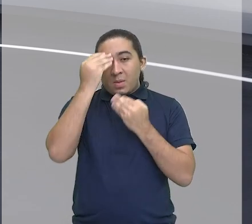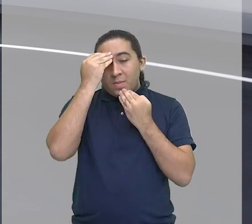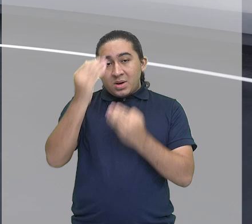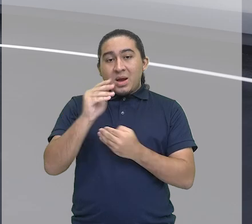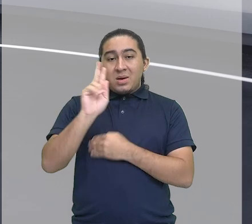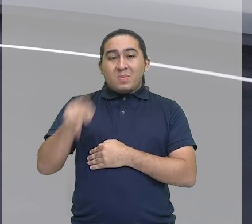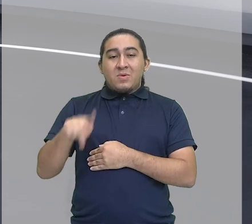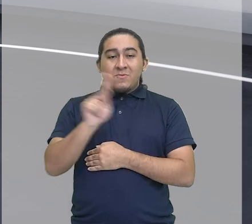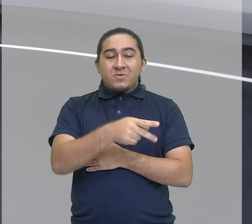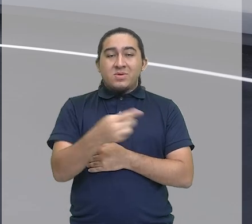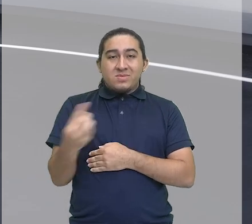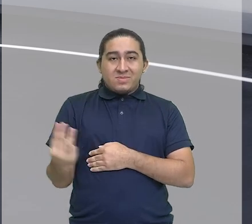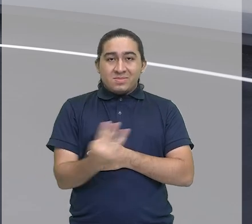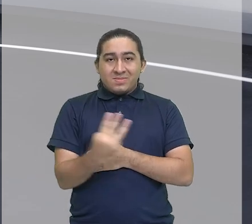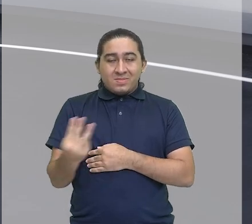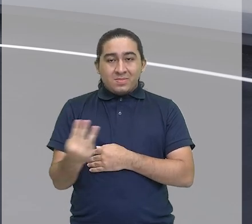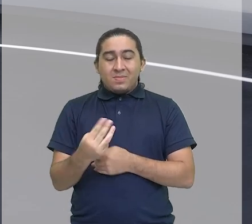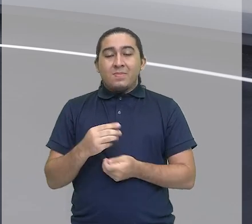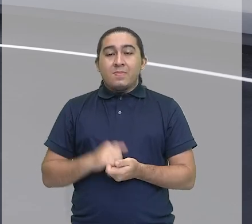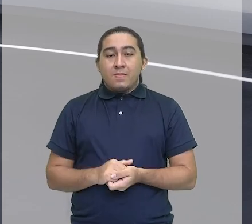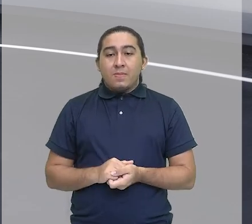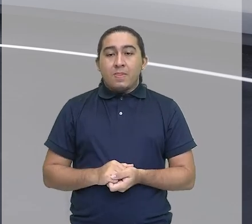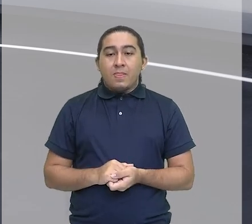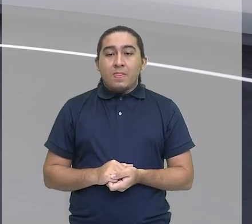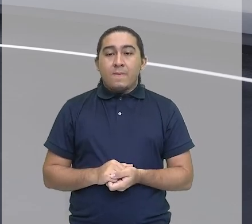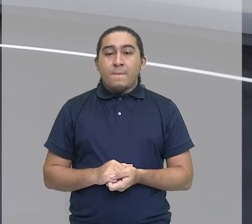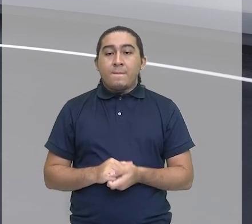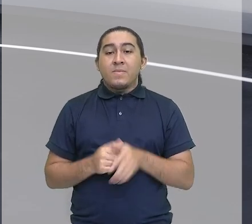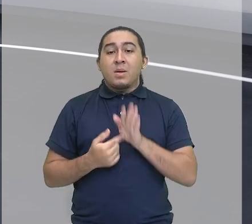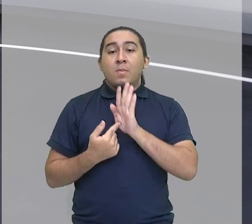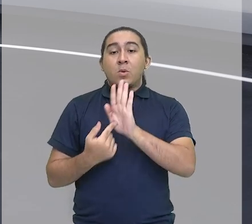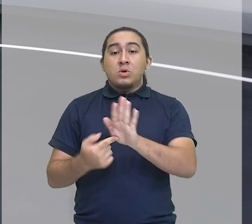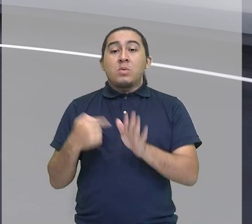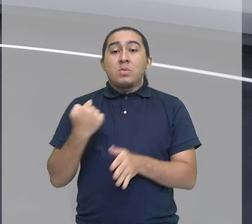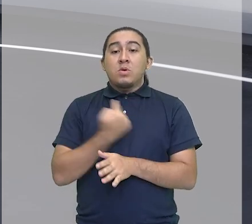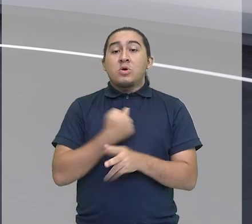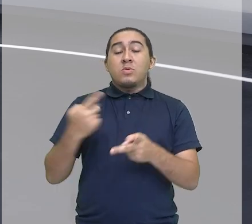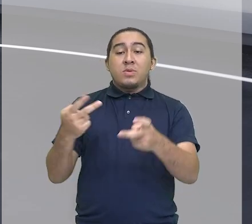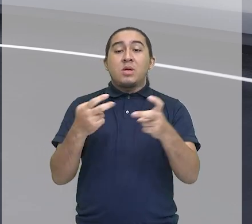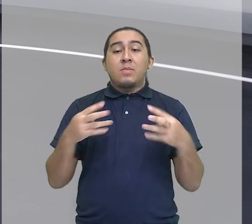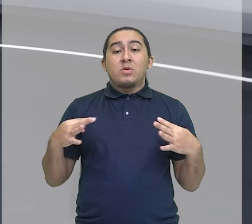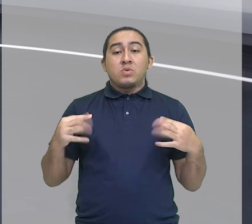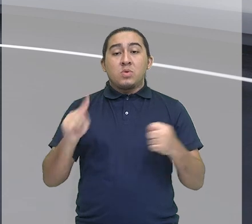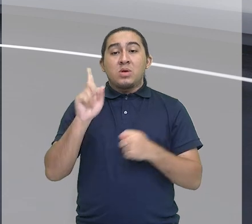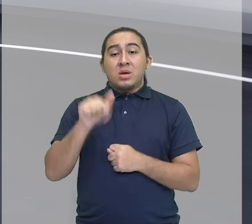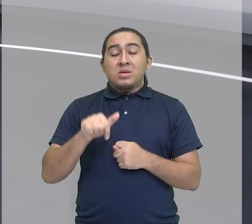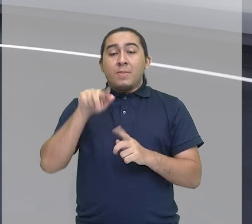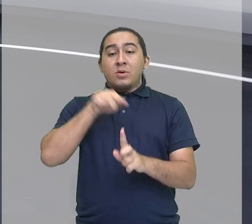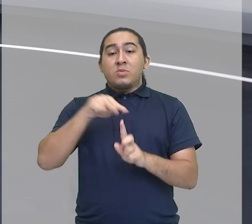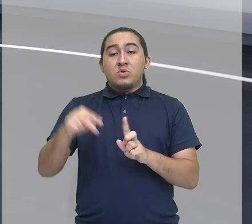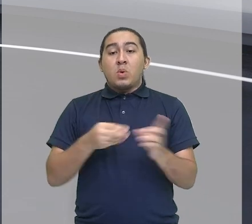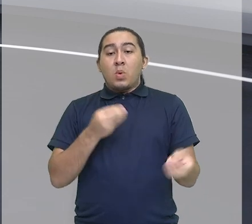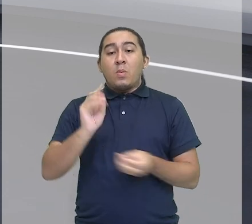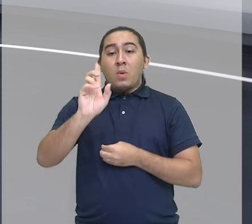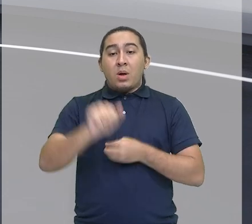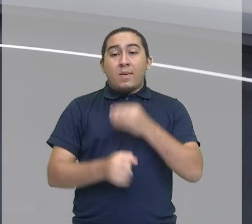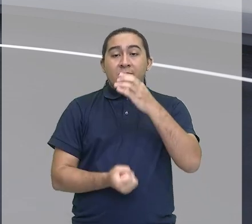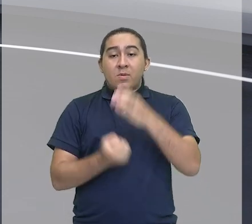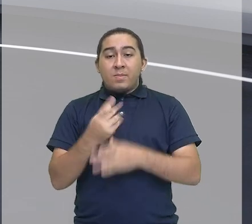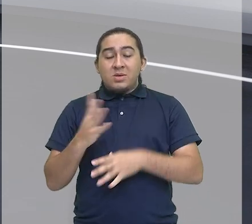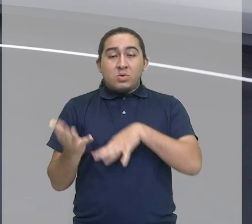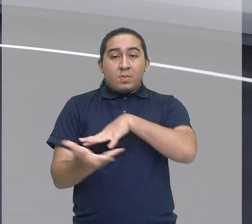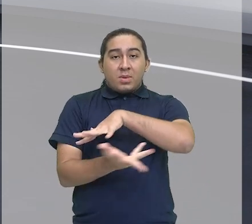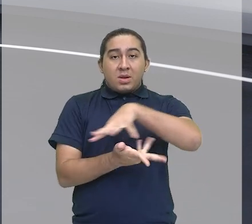Risolda, professora Yara e professora Juliana, por trazer para nós aí toda essa visão, como foi ali a formação do